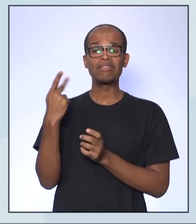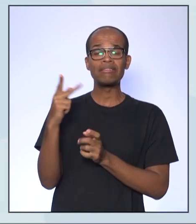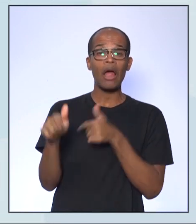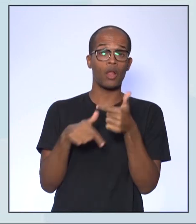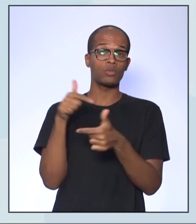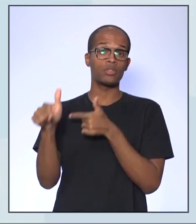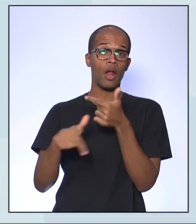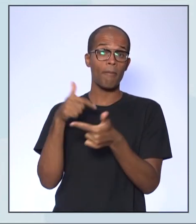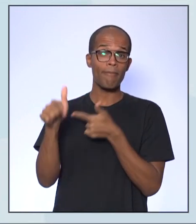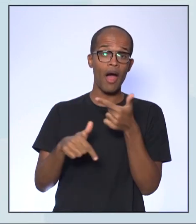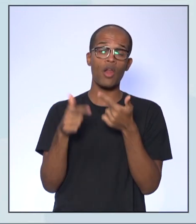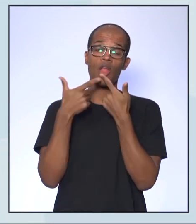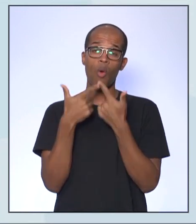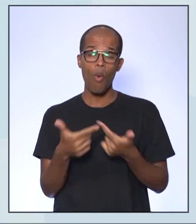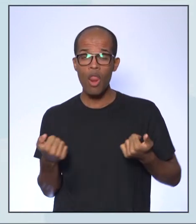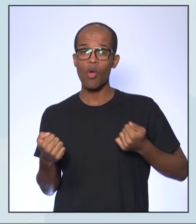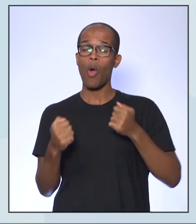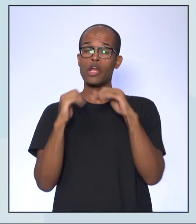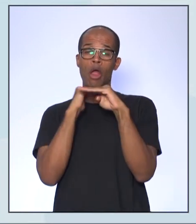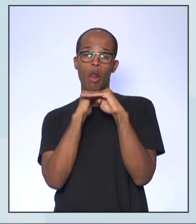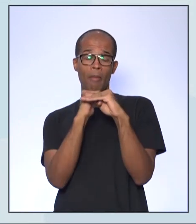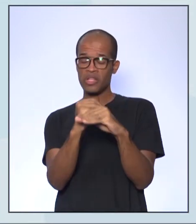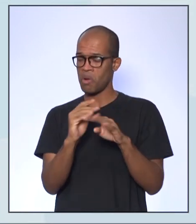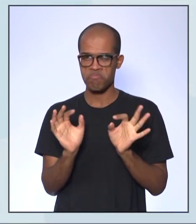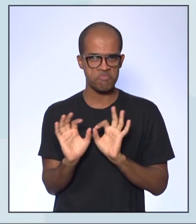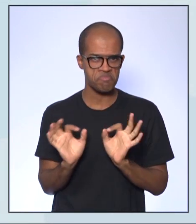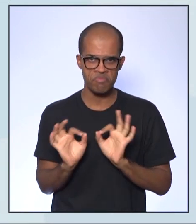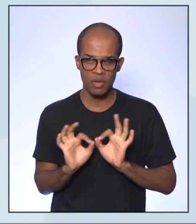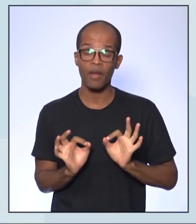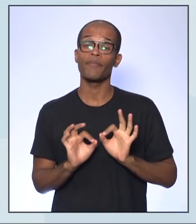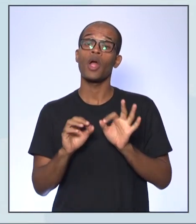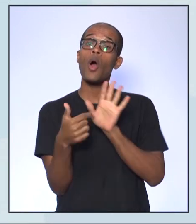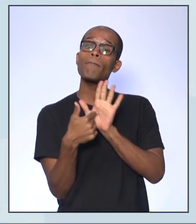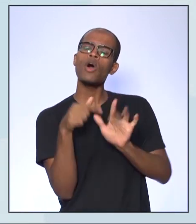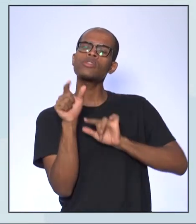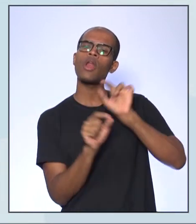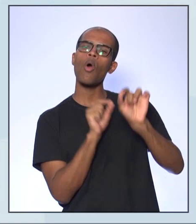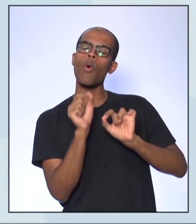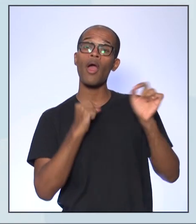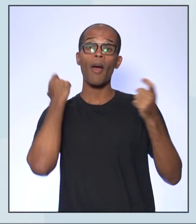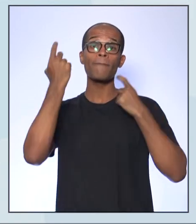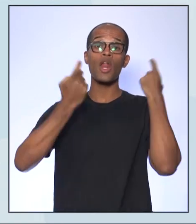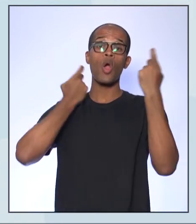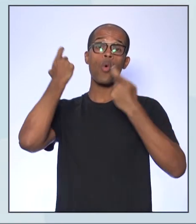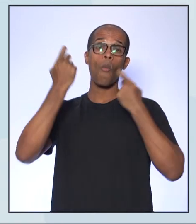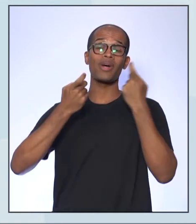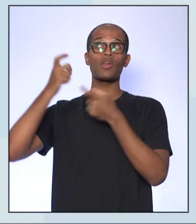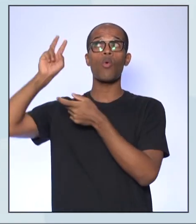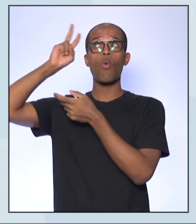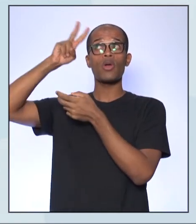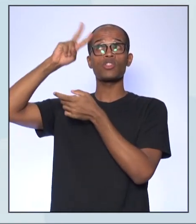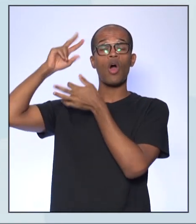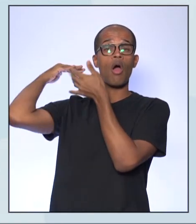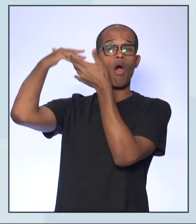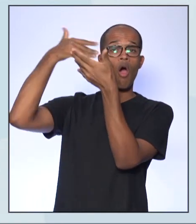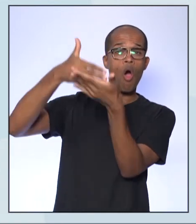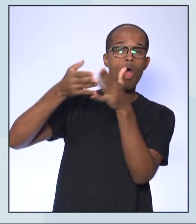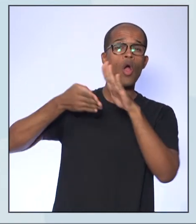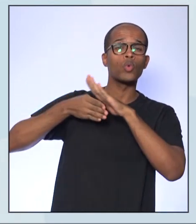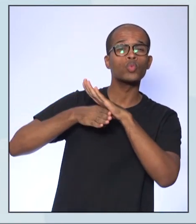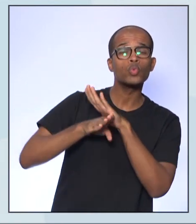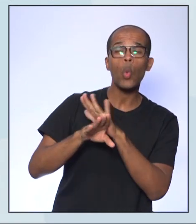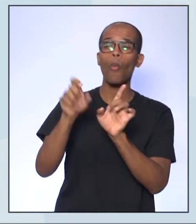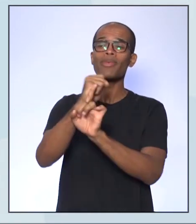linguagem sem seguir os padrões gramaticais vigentes, mostram preocupação com os fatos históricos e com os costumes